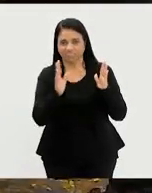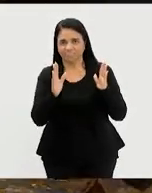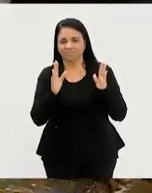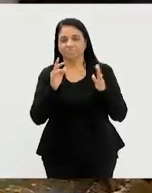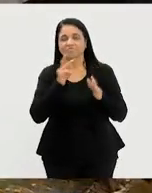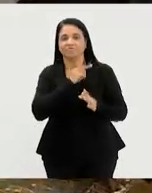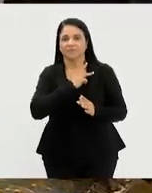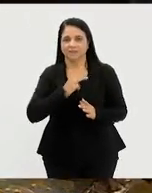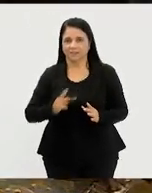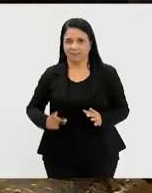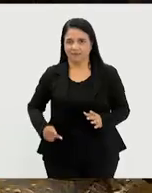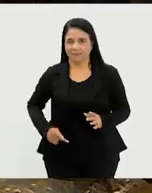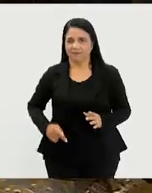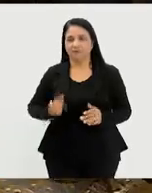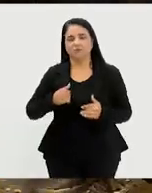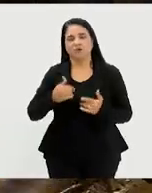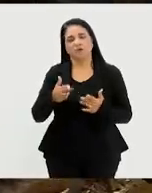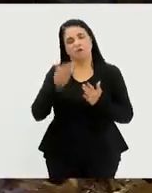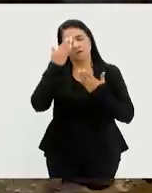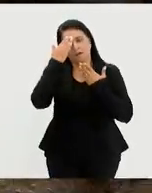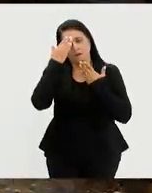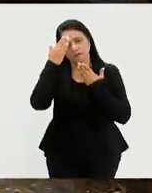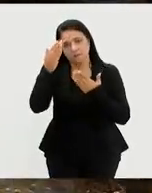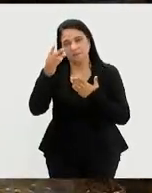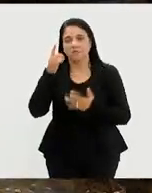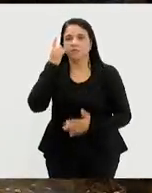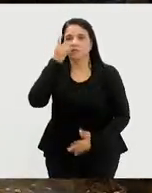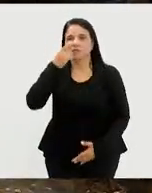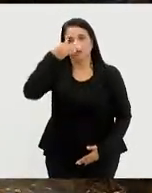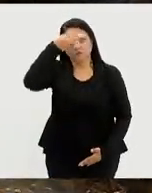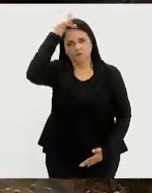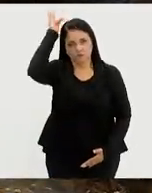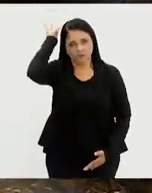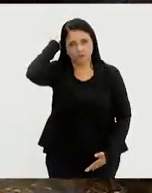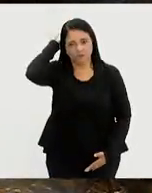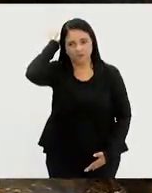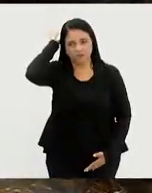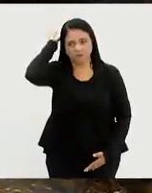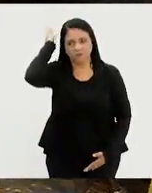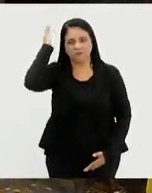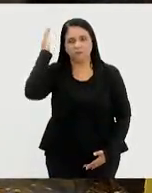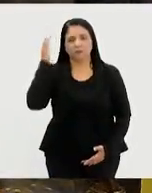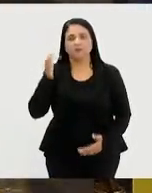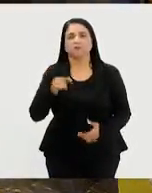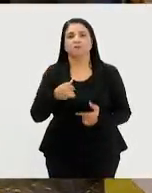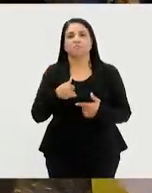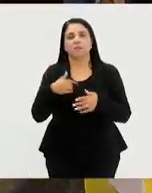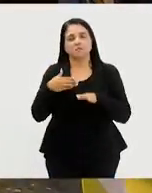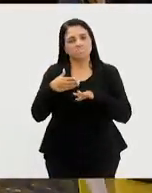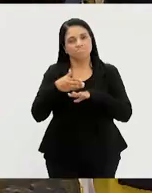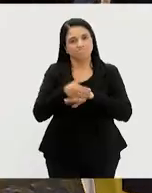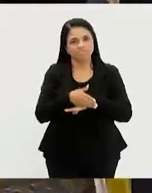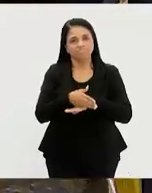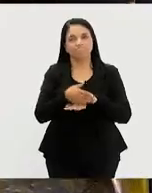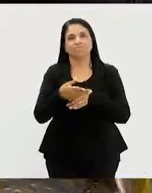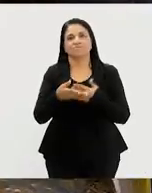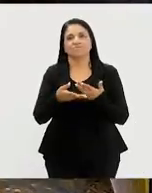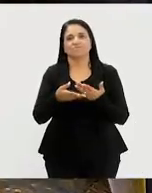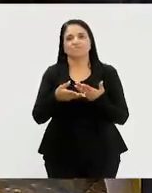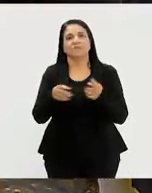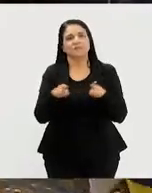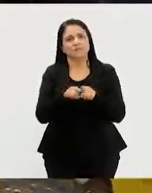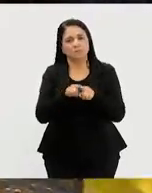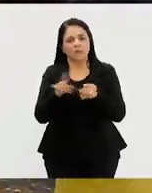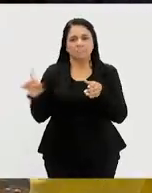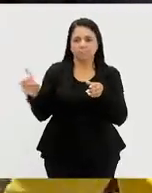primeiramente agradecer nosso Deputado Fred Pacheco por essa intervenção ele que também faz parte da